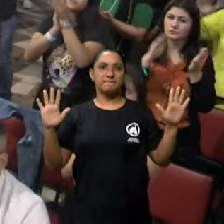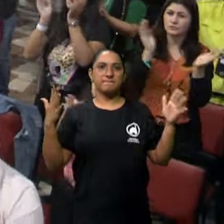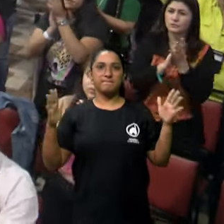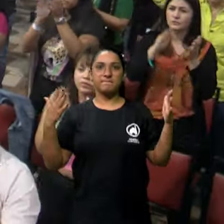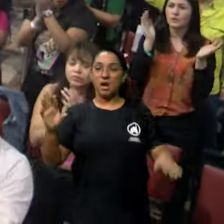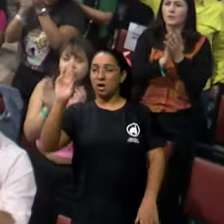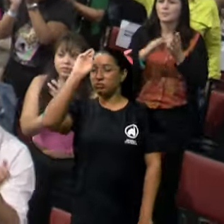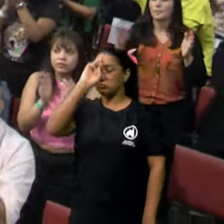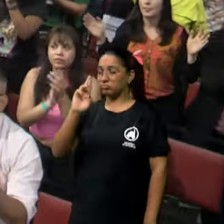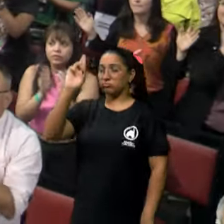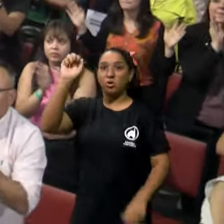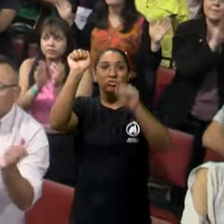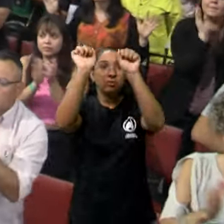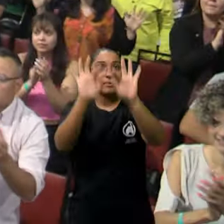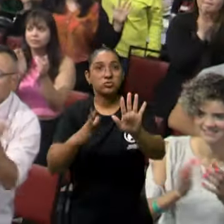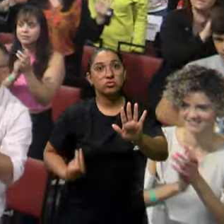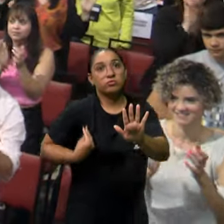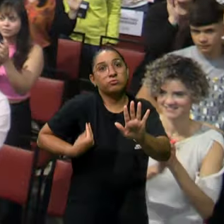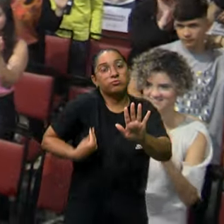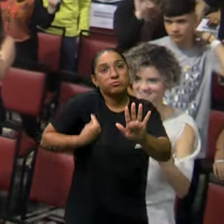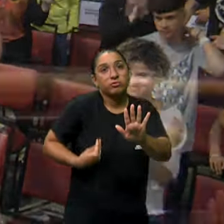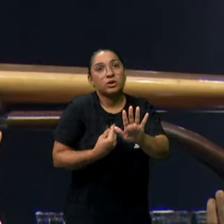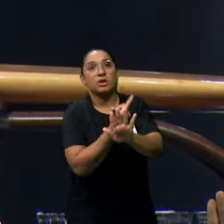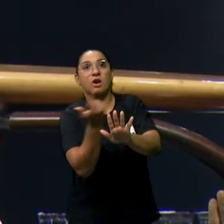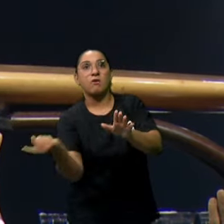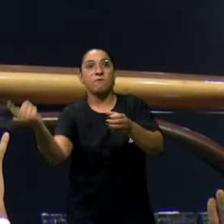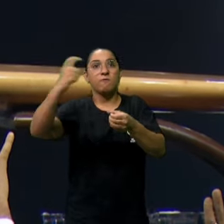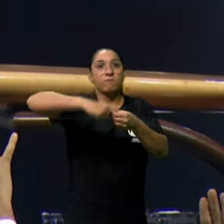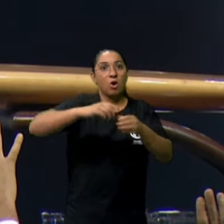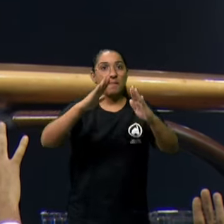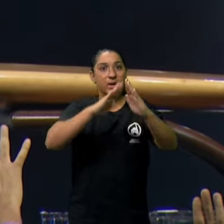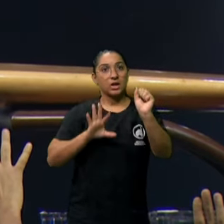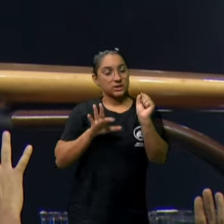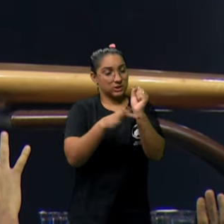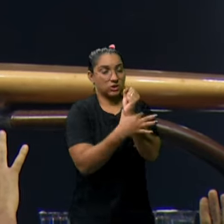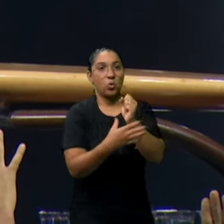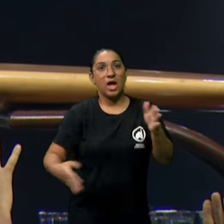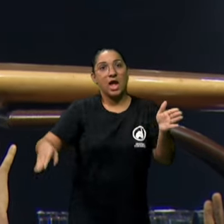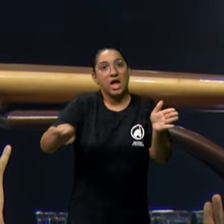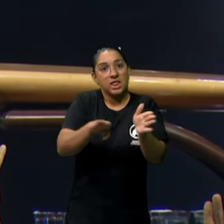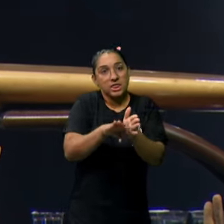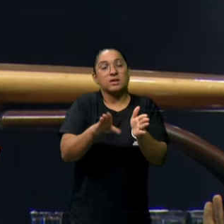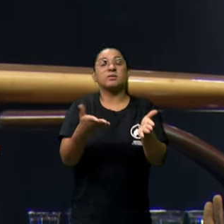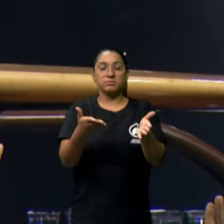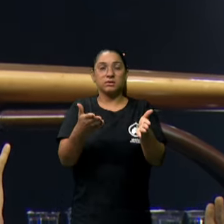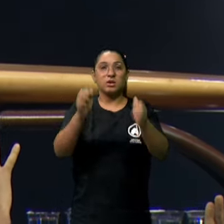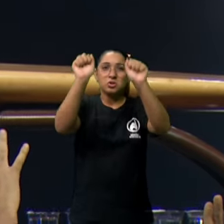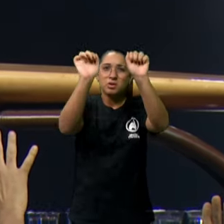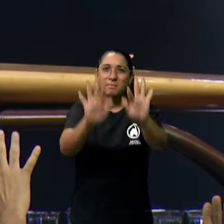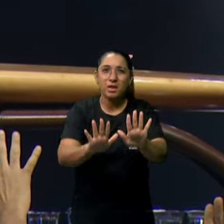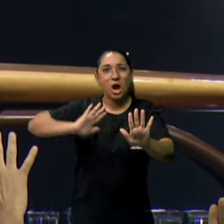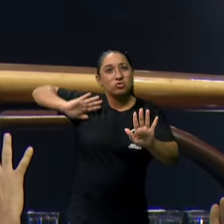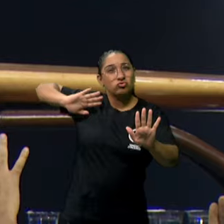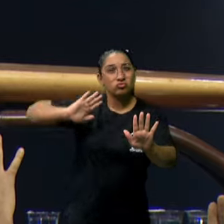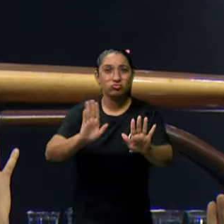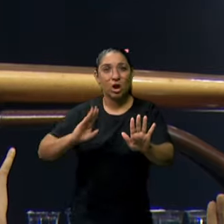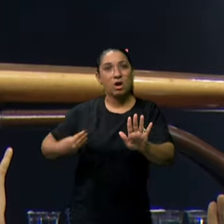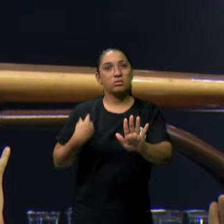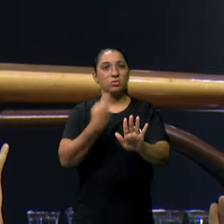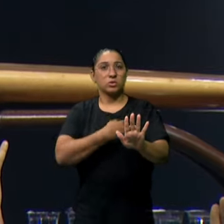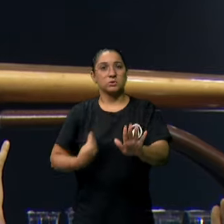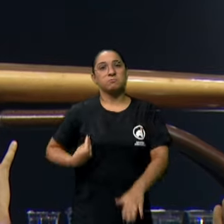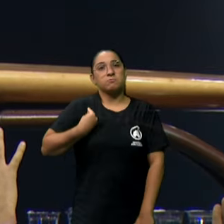que o Senhor te abençoe e te guarde te leve em segurança o teu destino que o que foi liberado sobre nós hoje